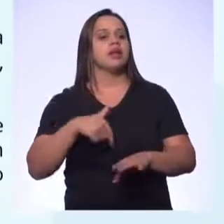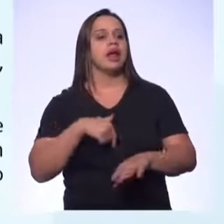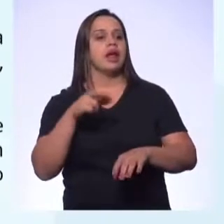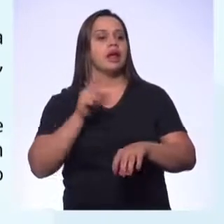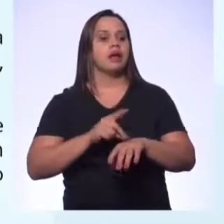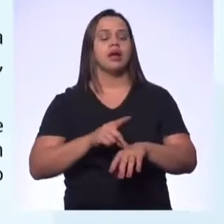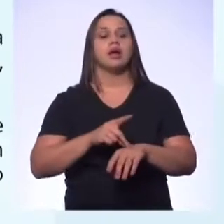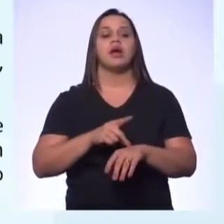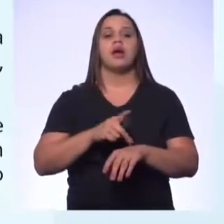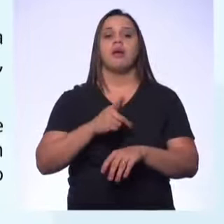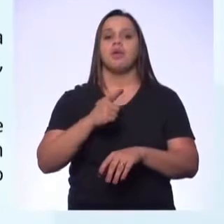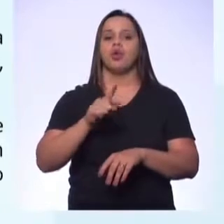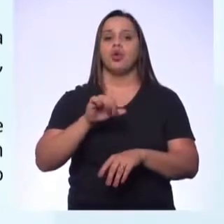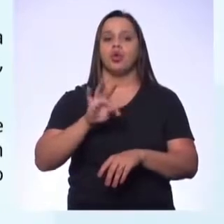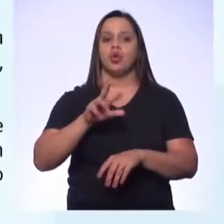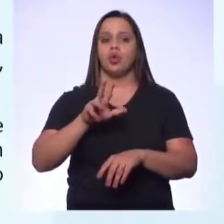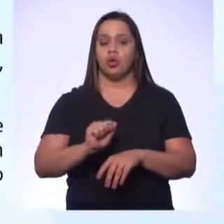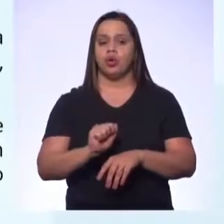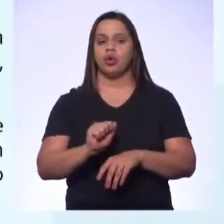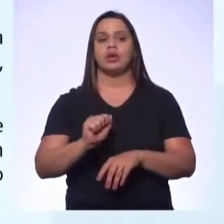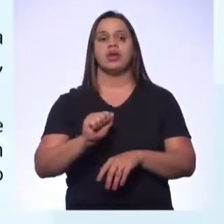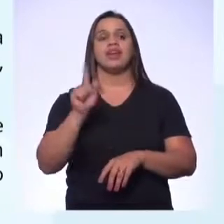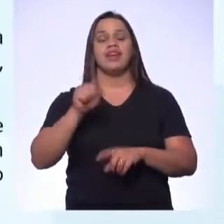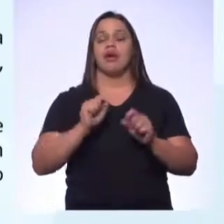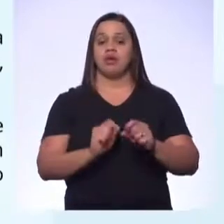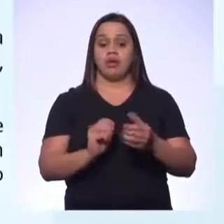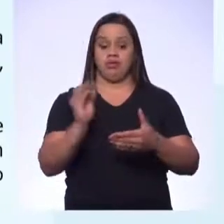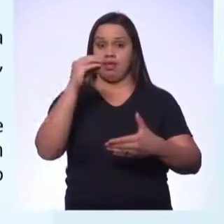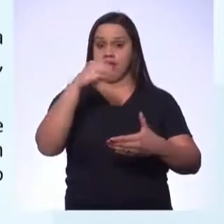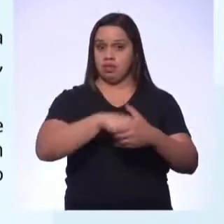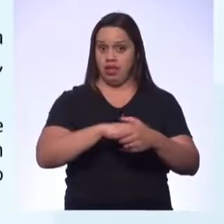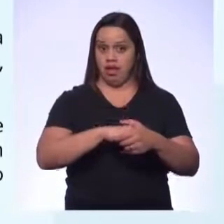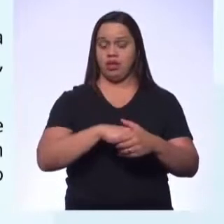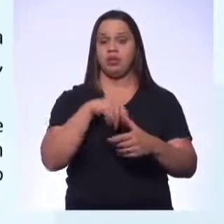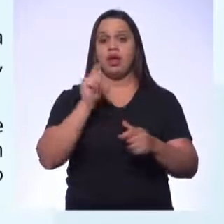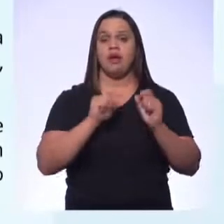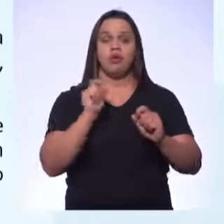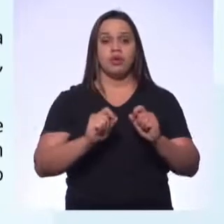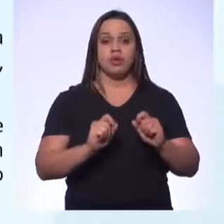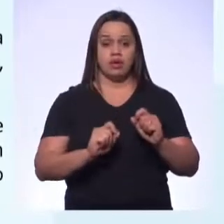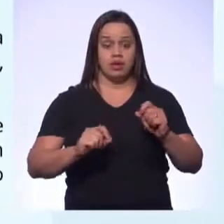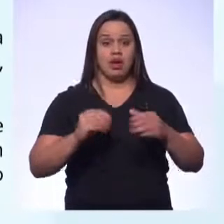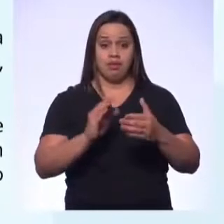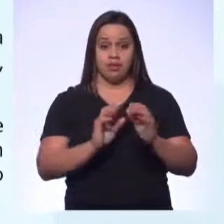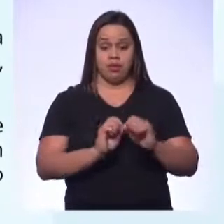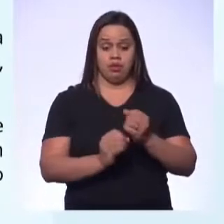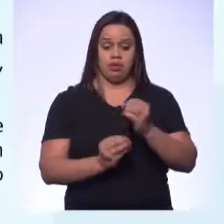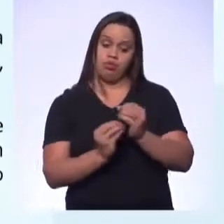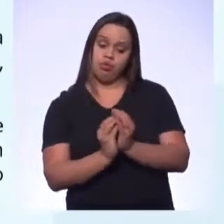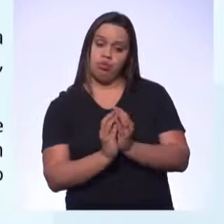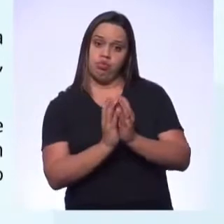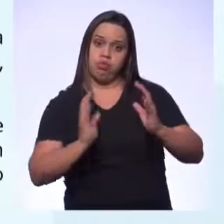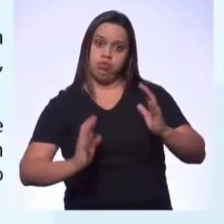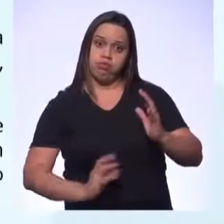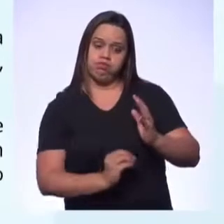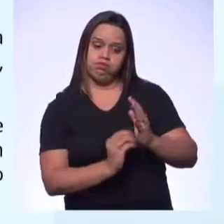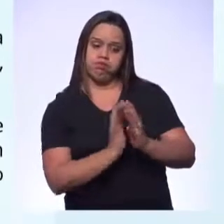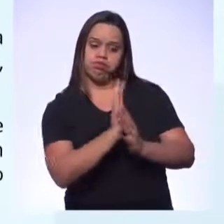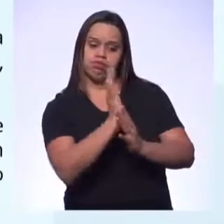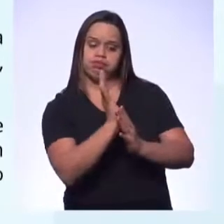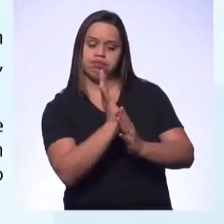intrusiva, que é interno, ele não é eruptivo, é o magma que se resfria no interior da crosta e que